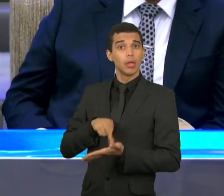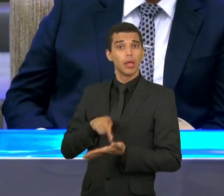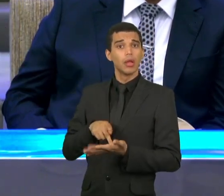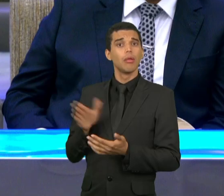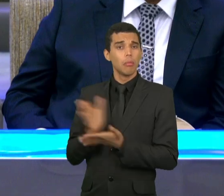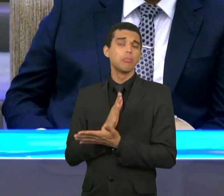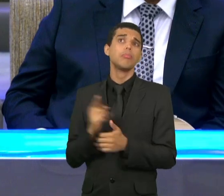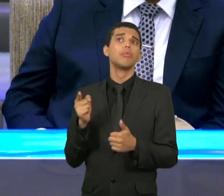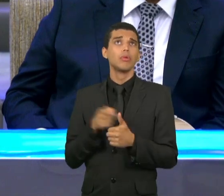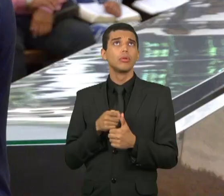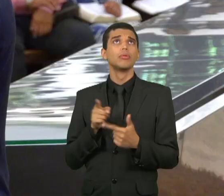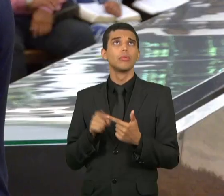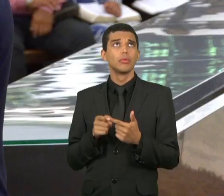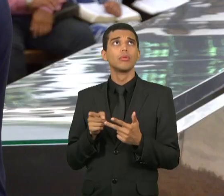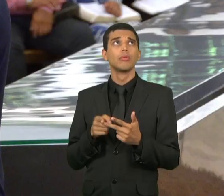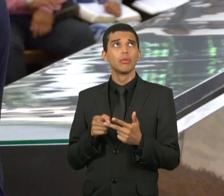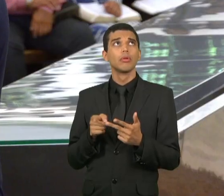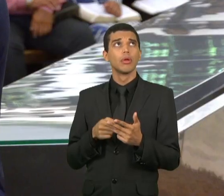enumerar,